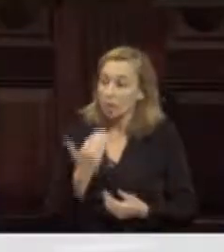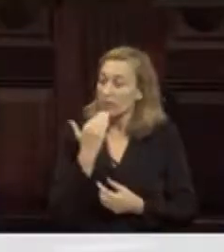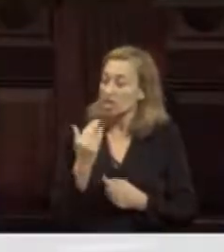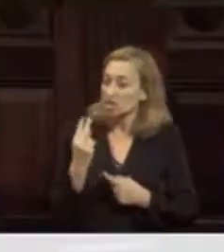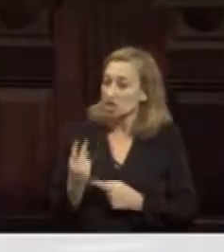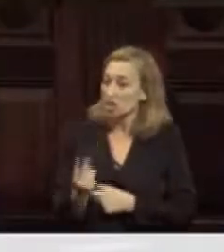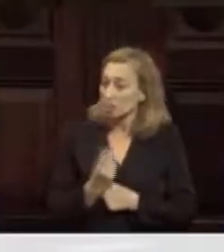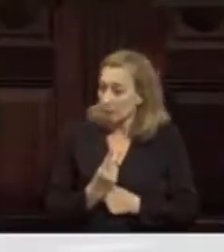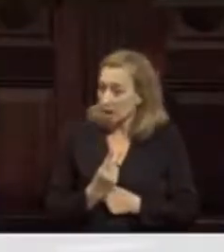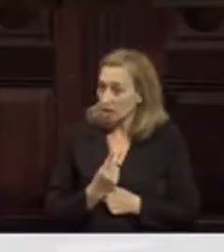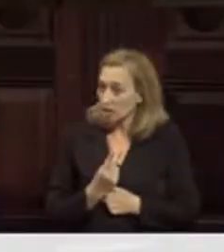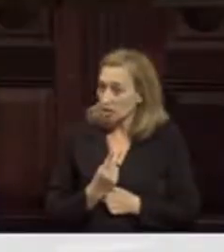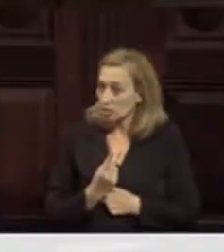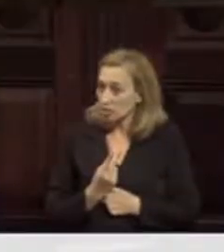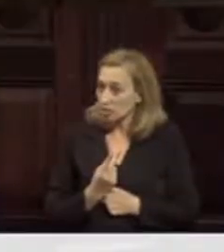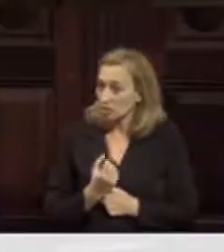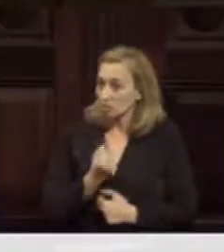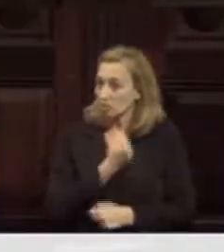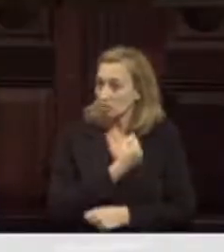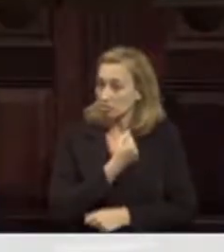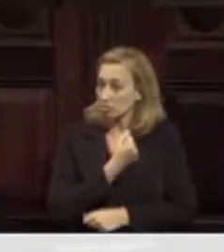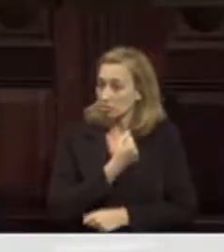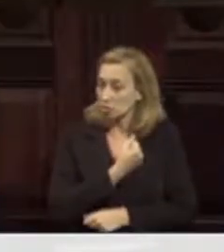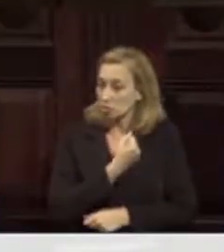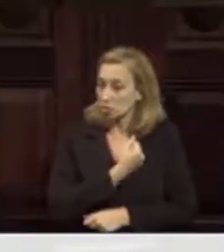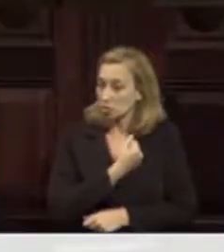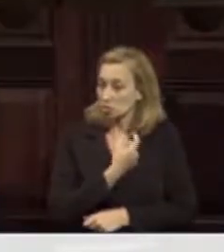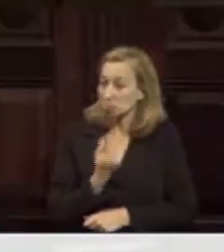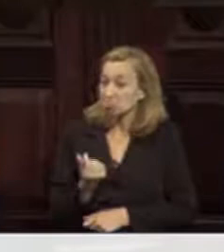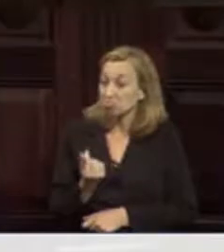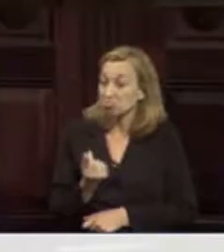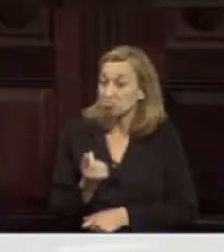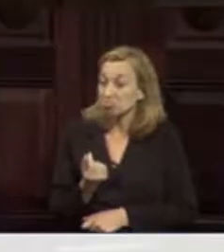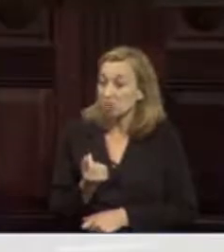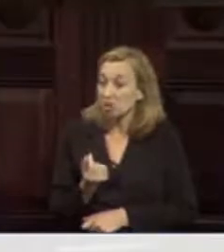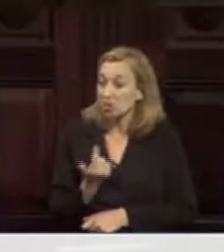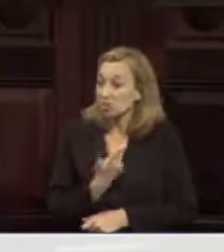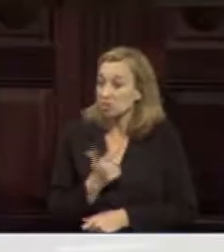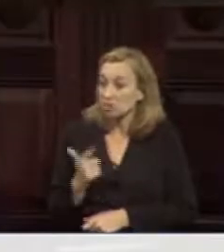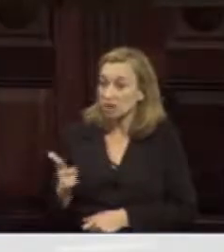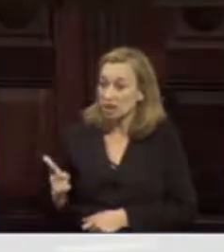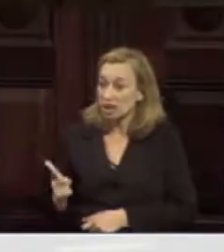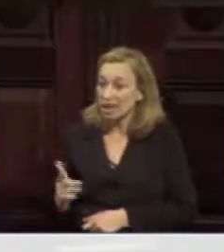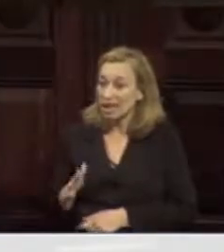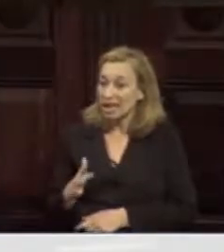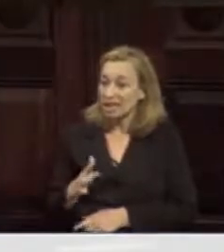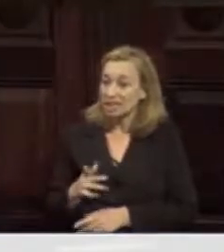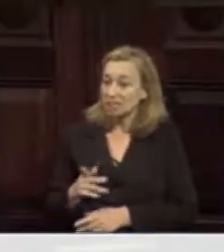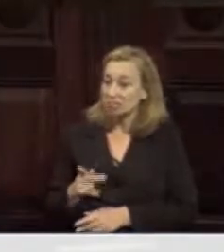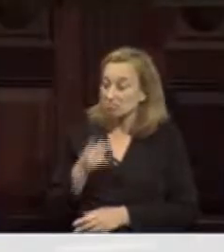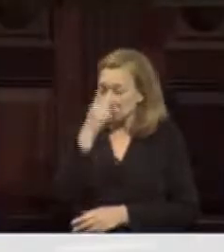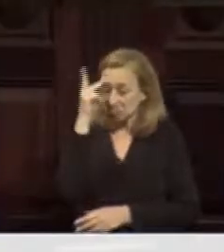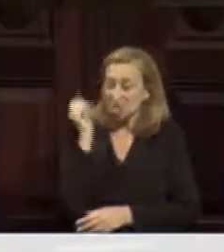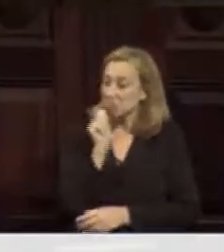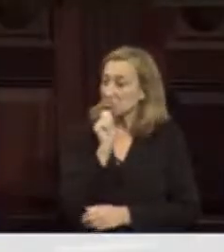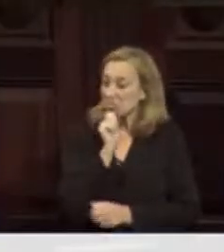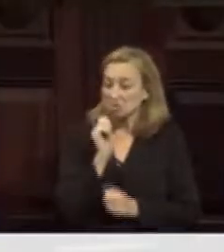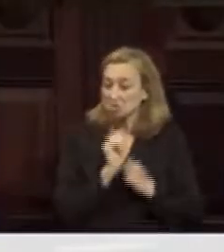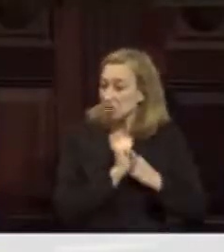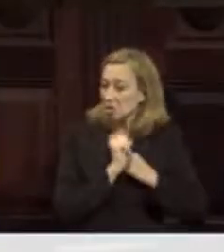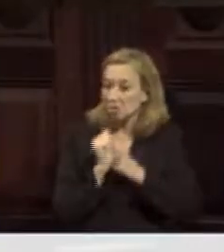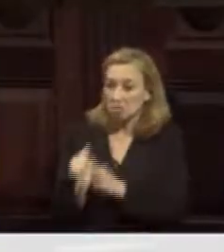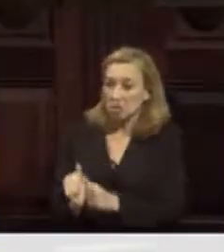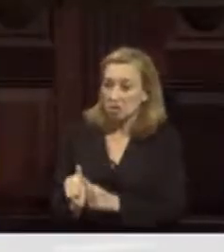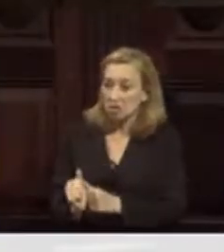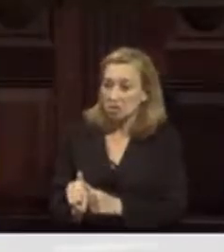por conceder, sem haver minimamente uma estratégia de acompanhamento, monitoramento e